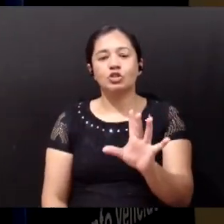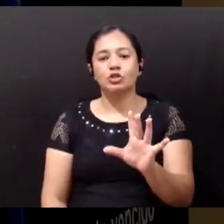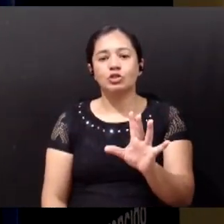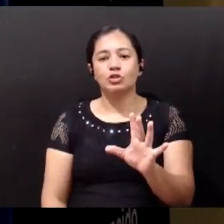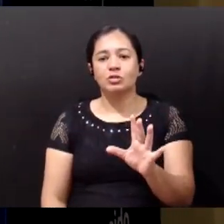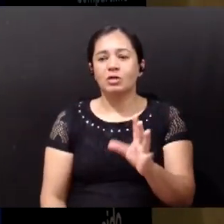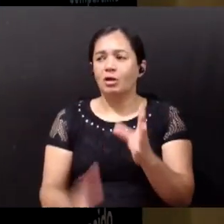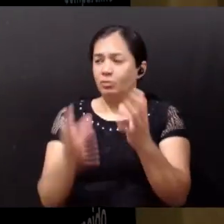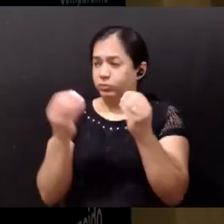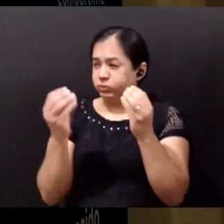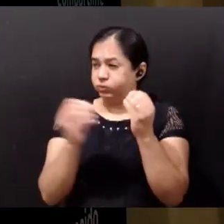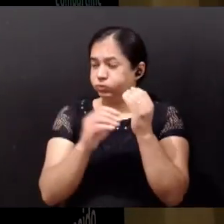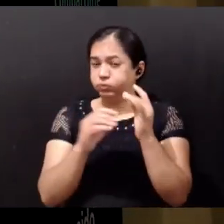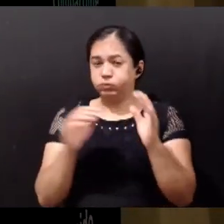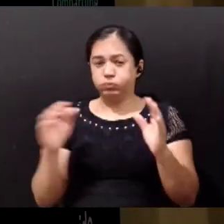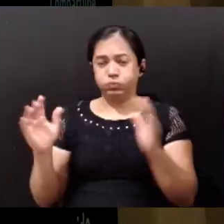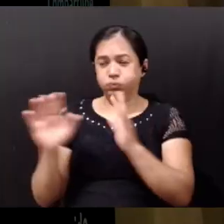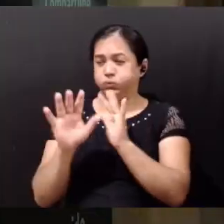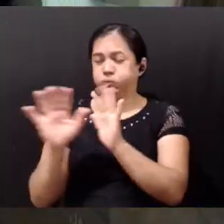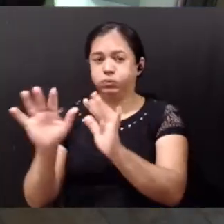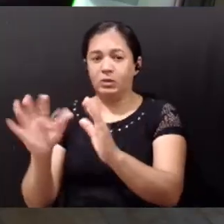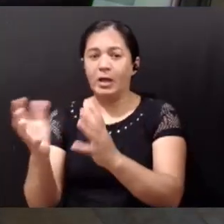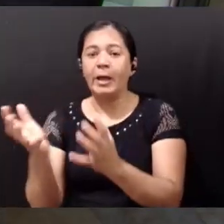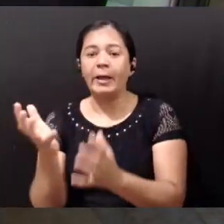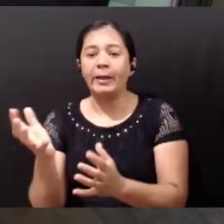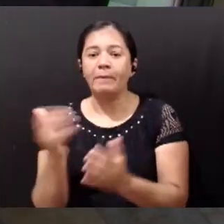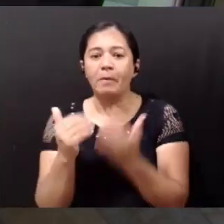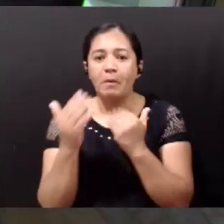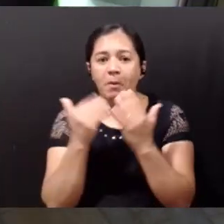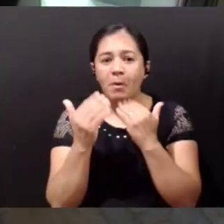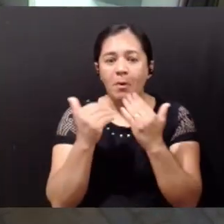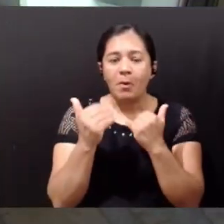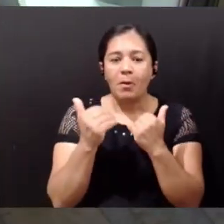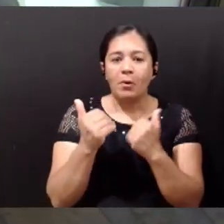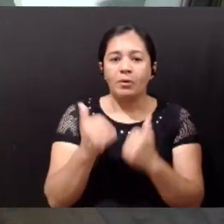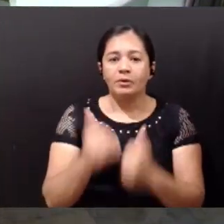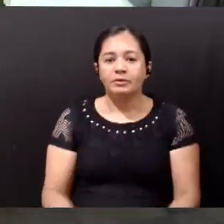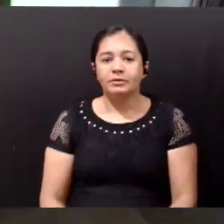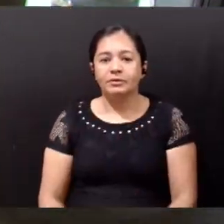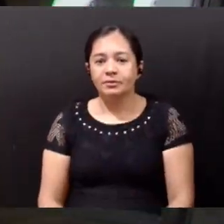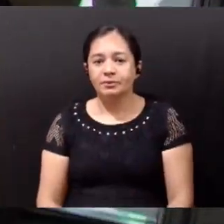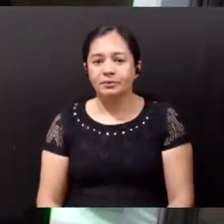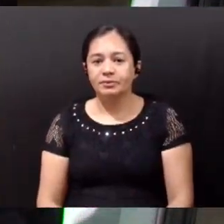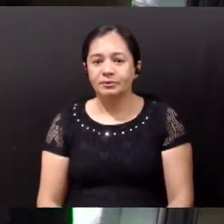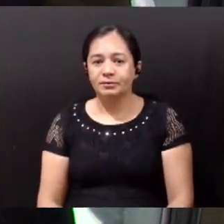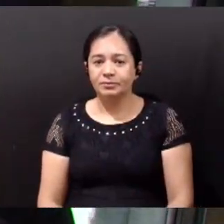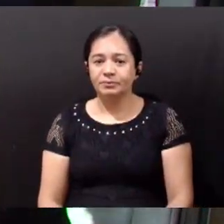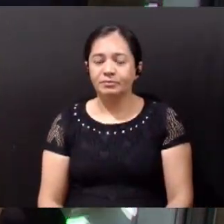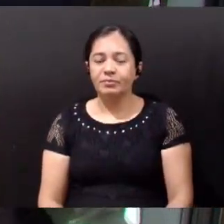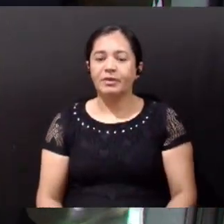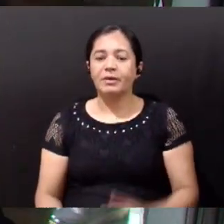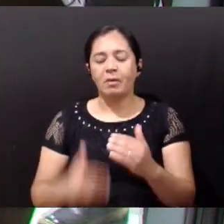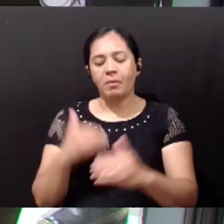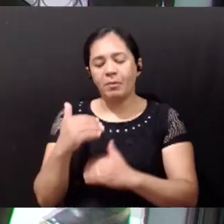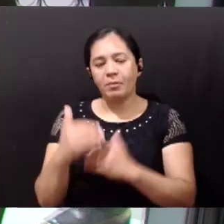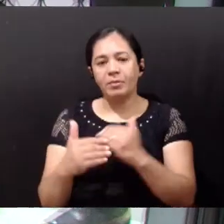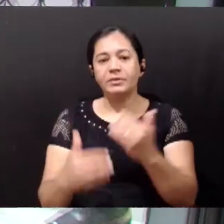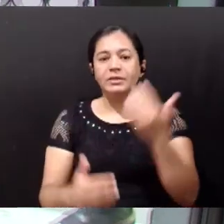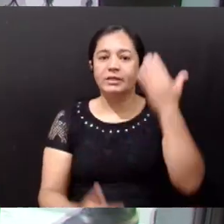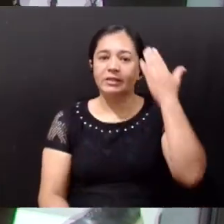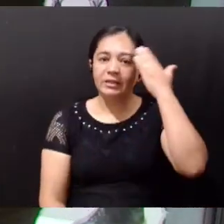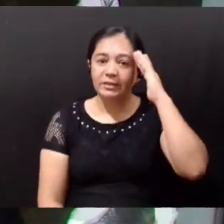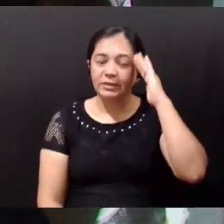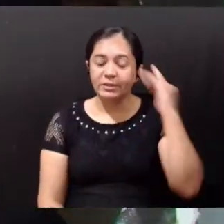eles chegavam querendo se alimentar, querendo pegar um lanche e aos pouquinhos eles foram entendendo a importância